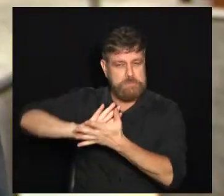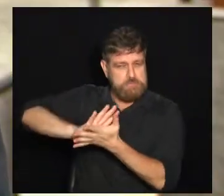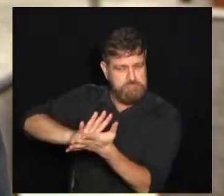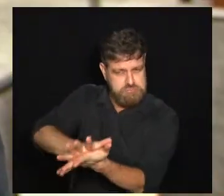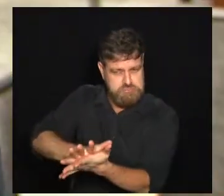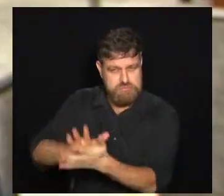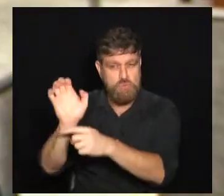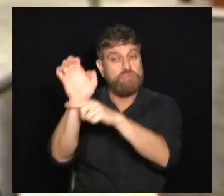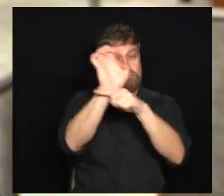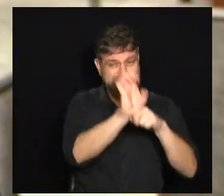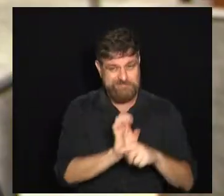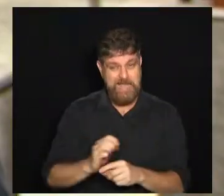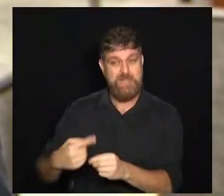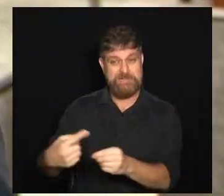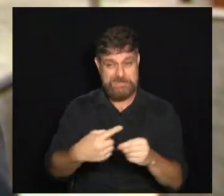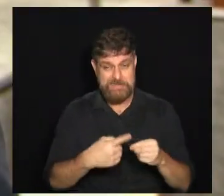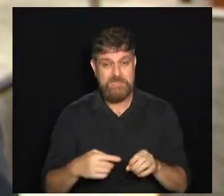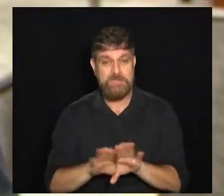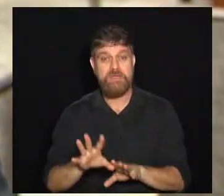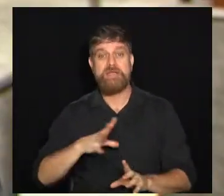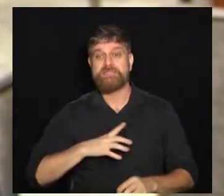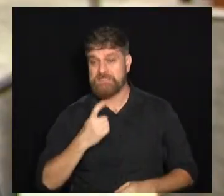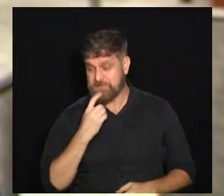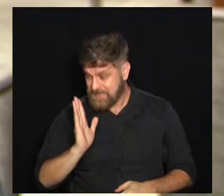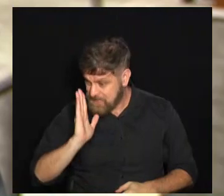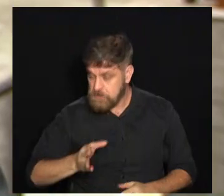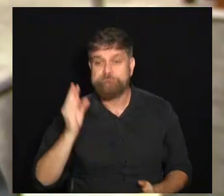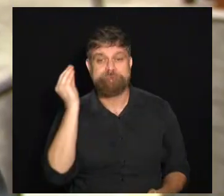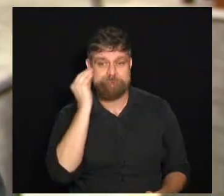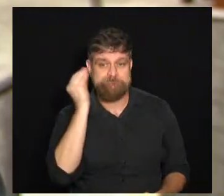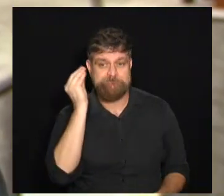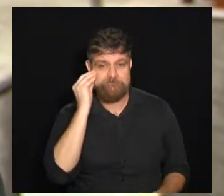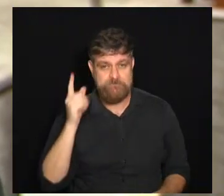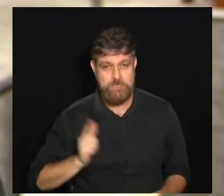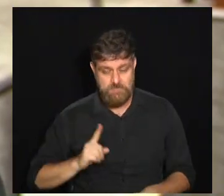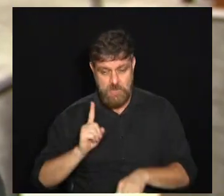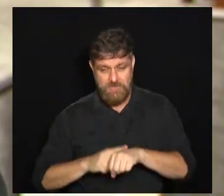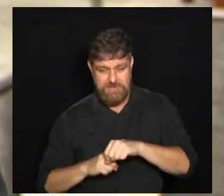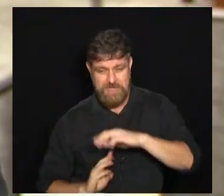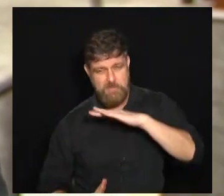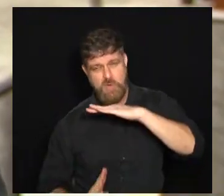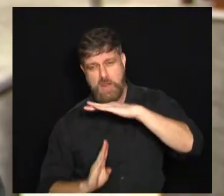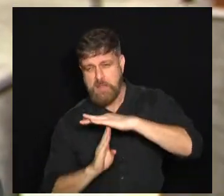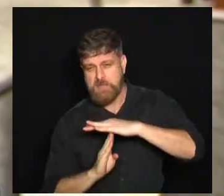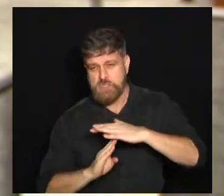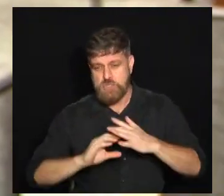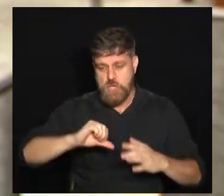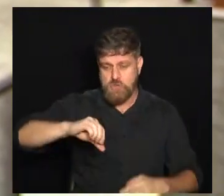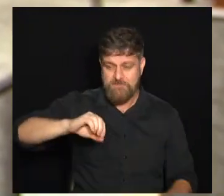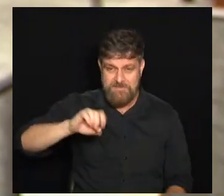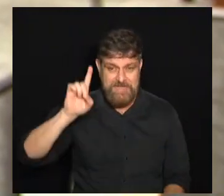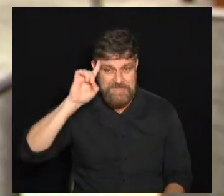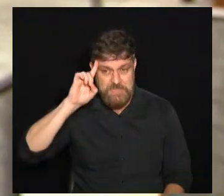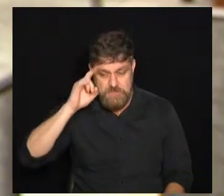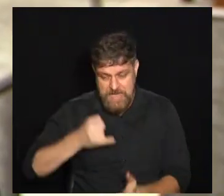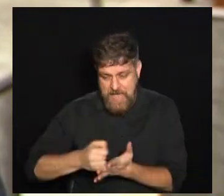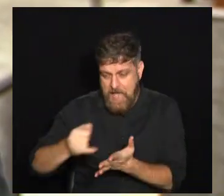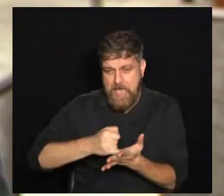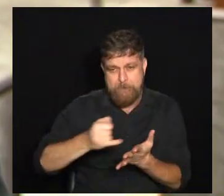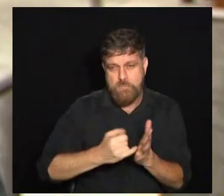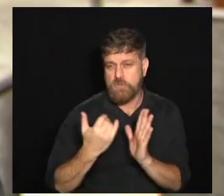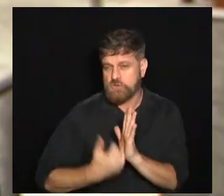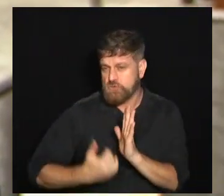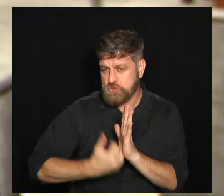estado, de uma cidade, e Campinas já passa por isso. Então eu dou um prazo aí no projeto de 90 dias de isenção, de descontos